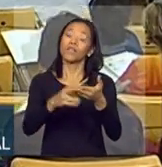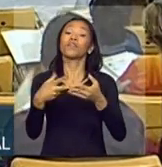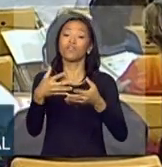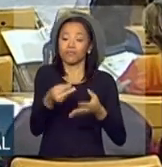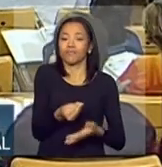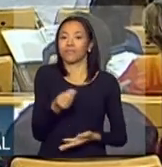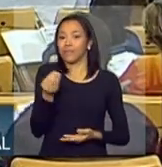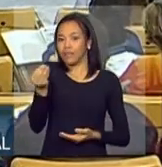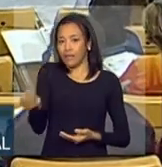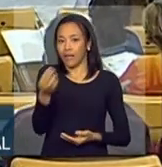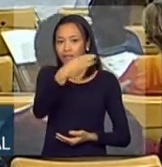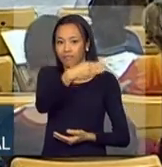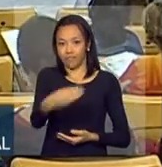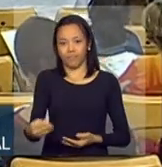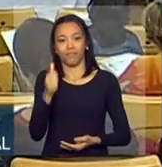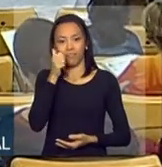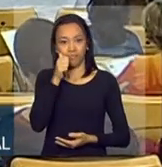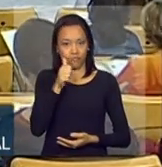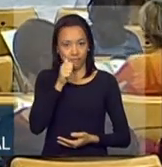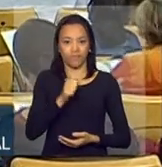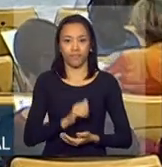ministra.